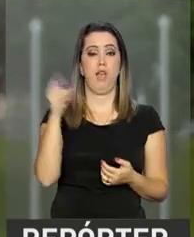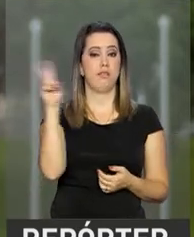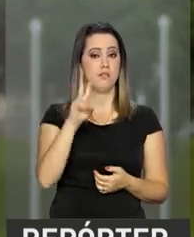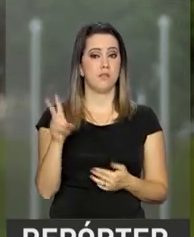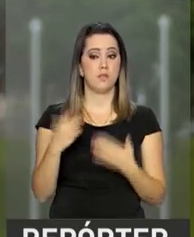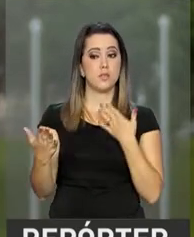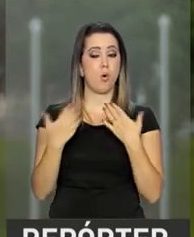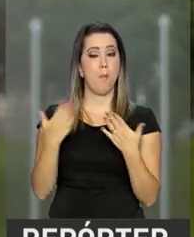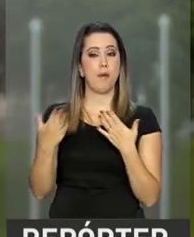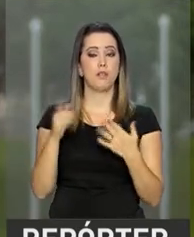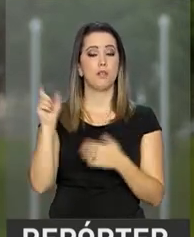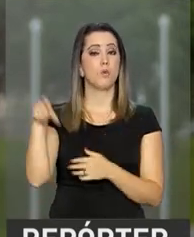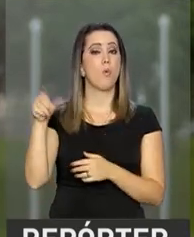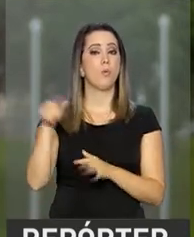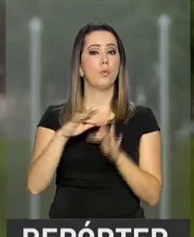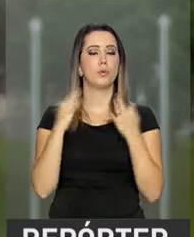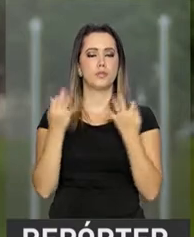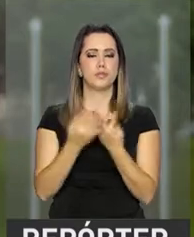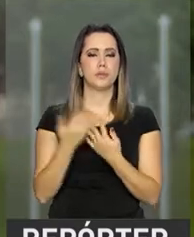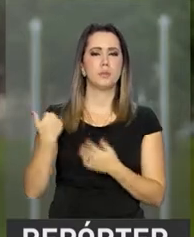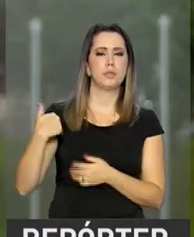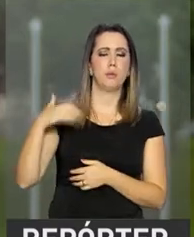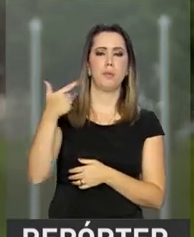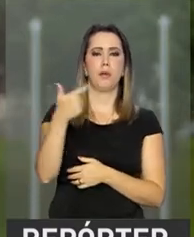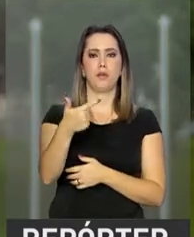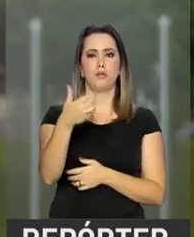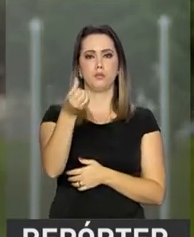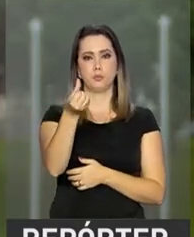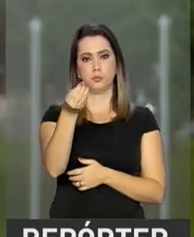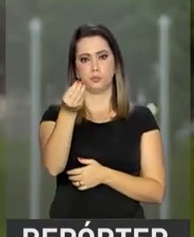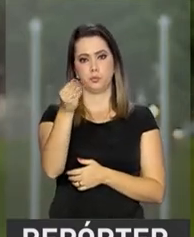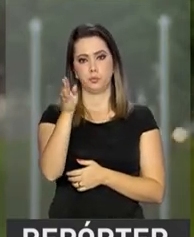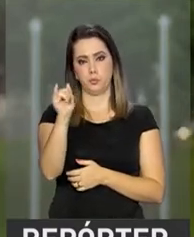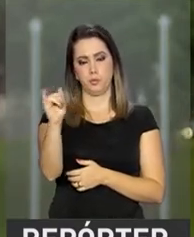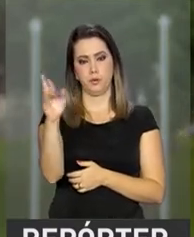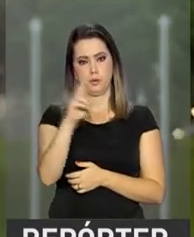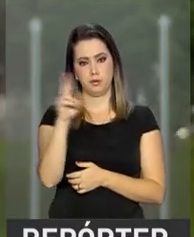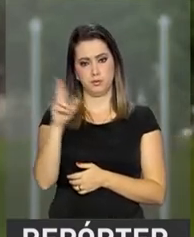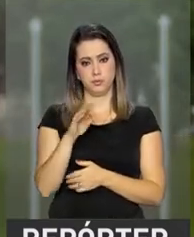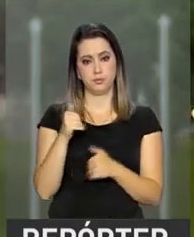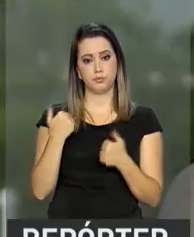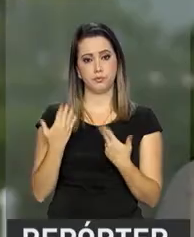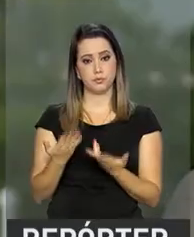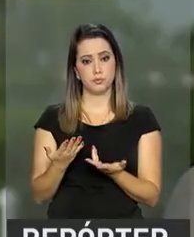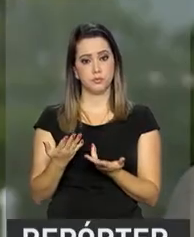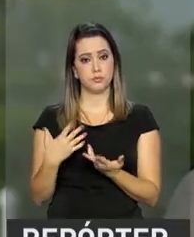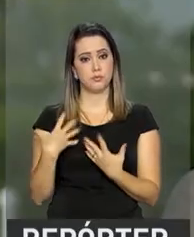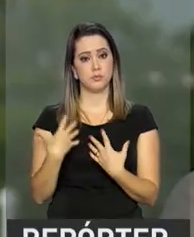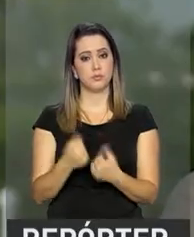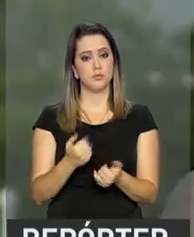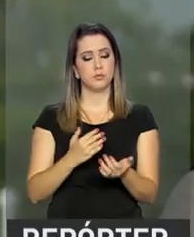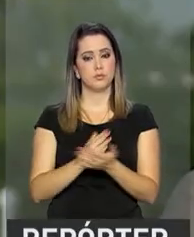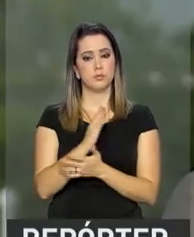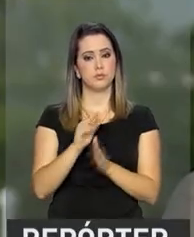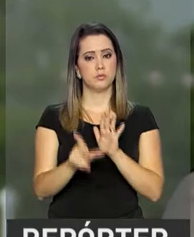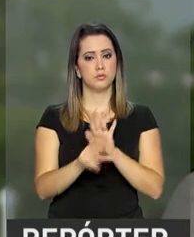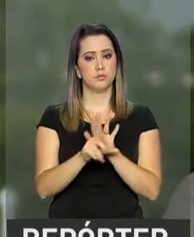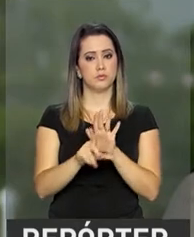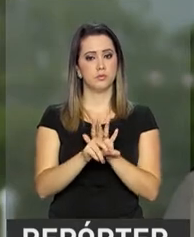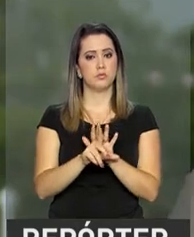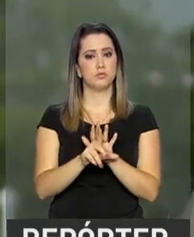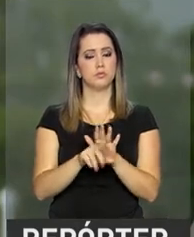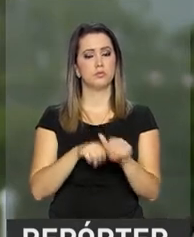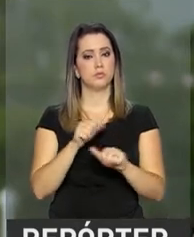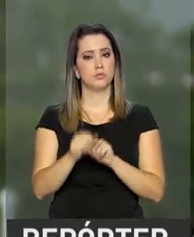Família, mais de 260 bilhões de reais. Por isso, vamos aprovar a reforma da